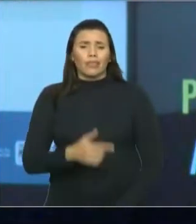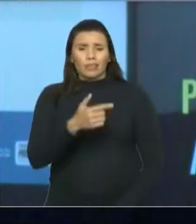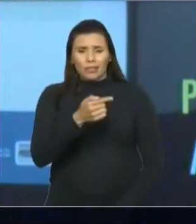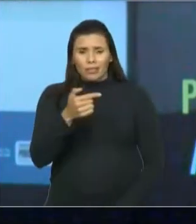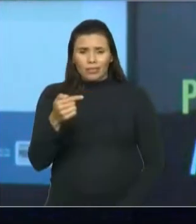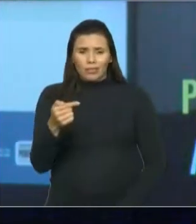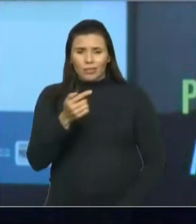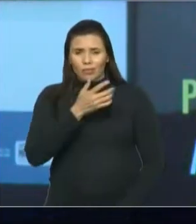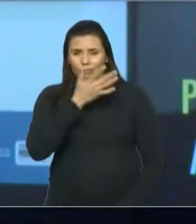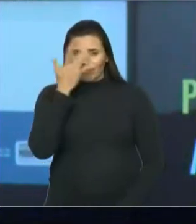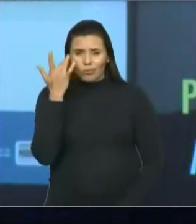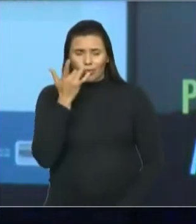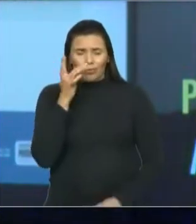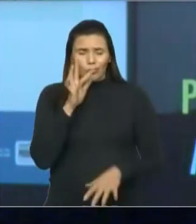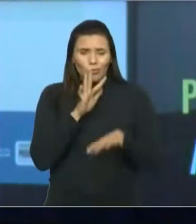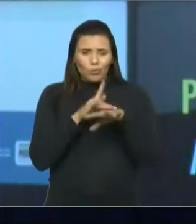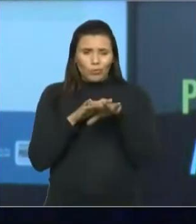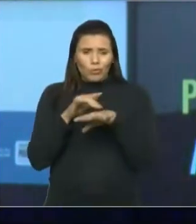dos doentes brasileiros